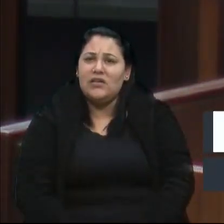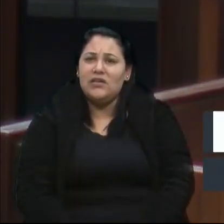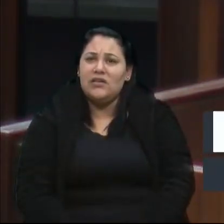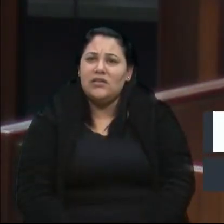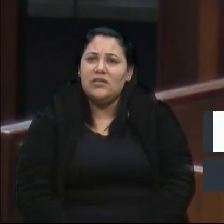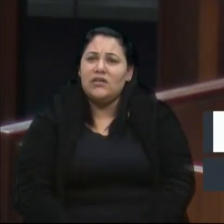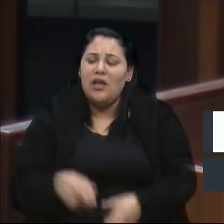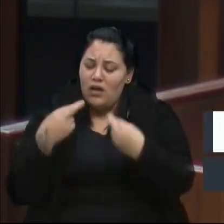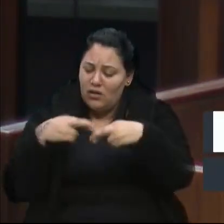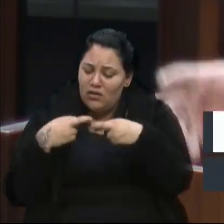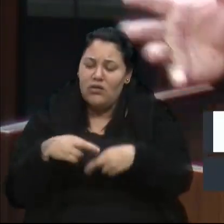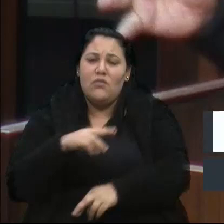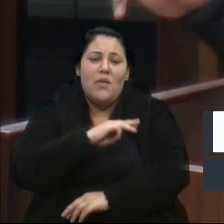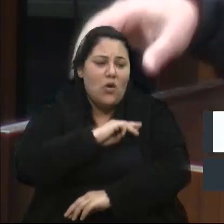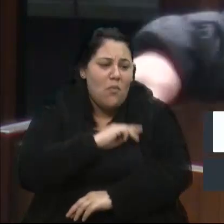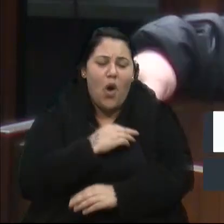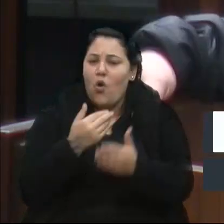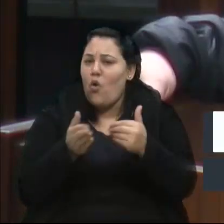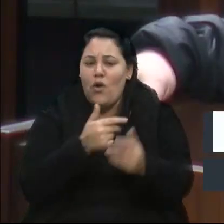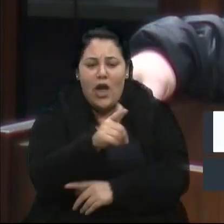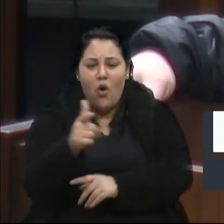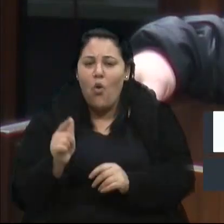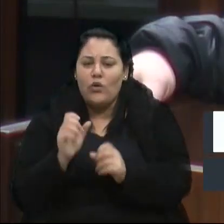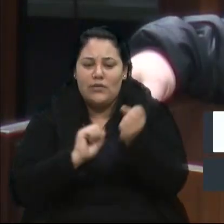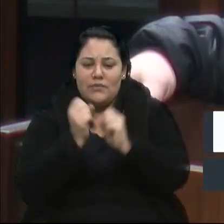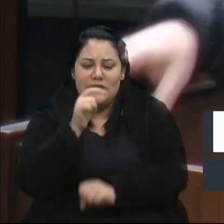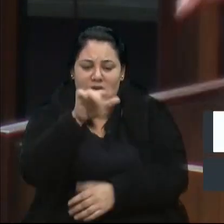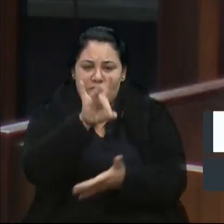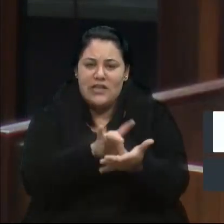numa Rondon, numa Marco Polo ou qualquer outra empresa de